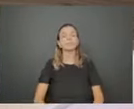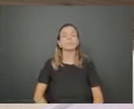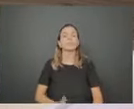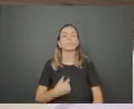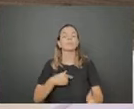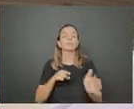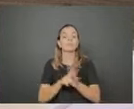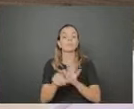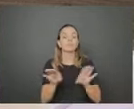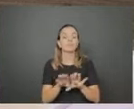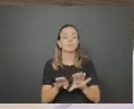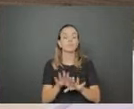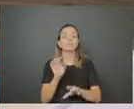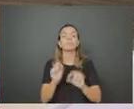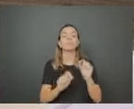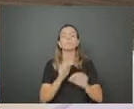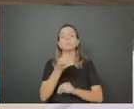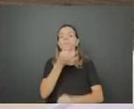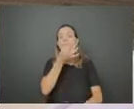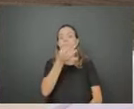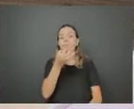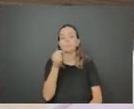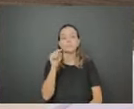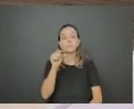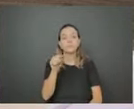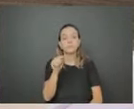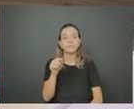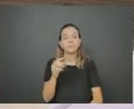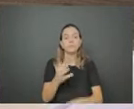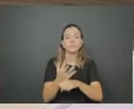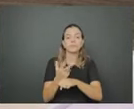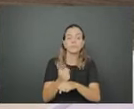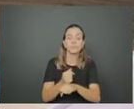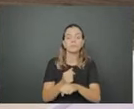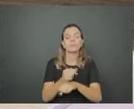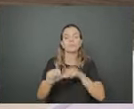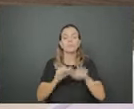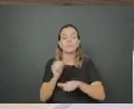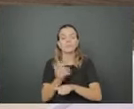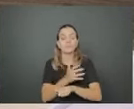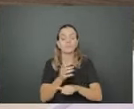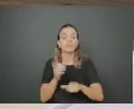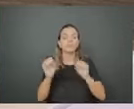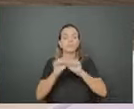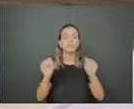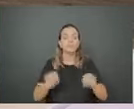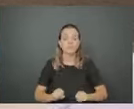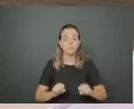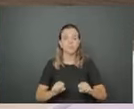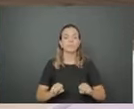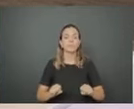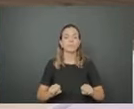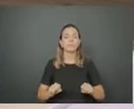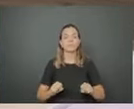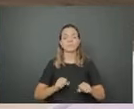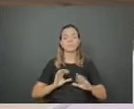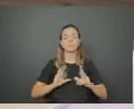a sugestão, coronel, para agilizar a atualização do sistema de modo que todo operacional da PM tenha acesso às